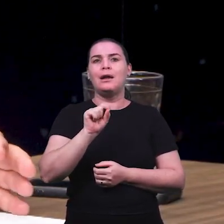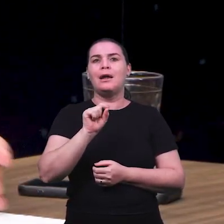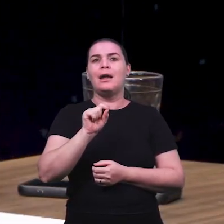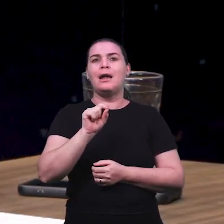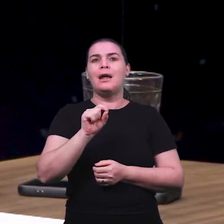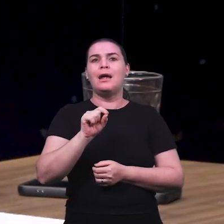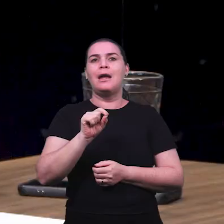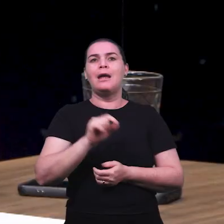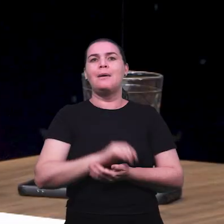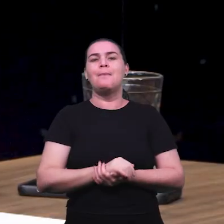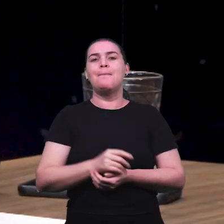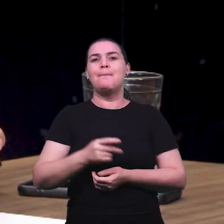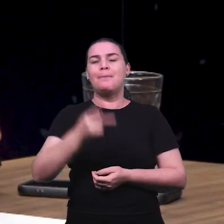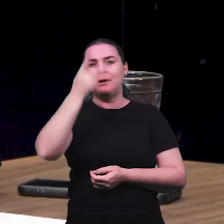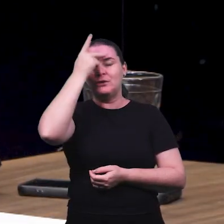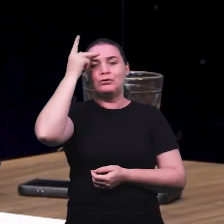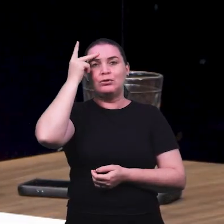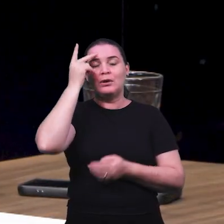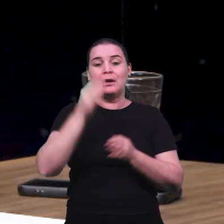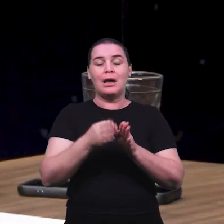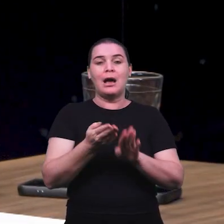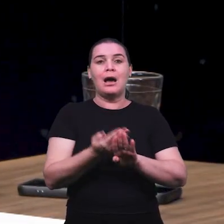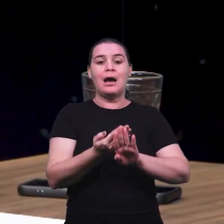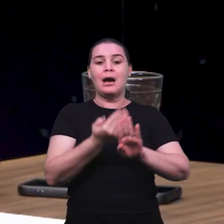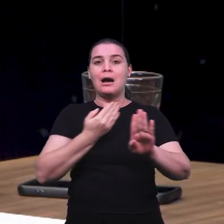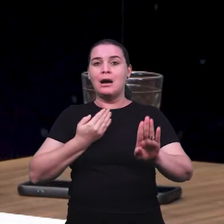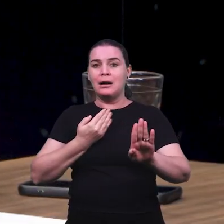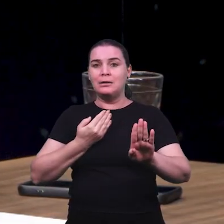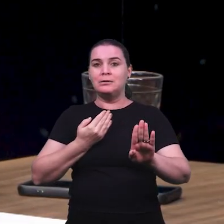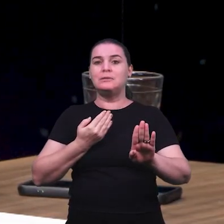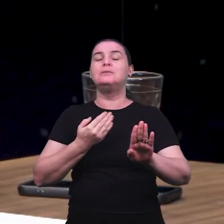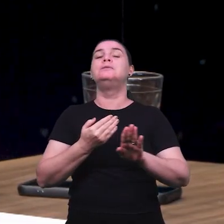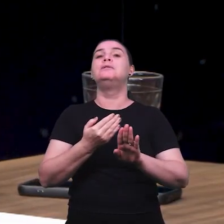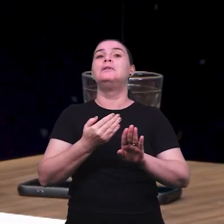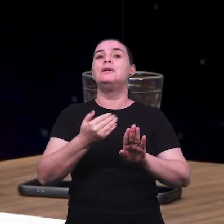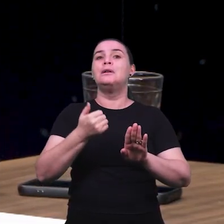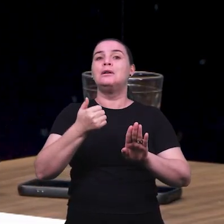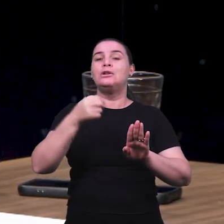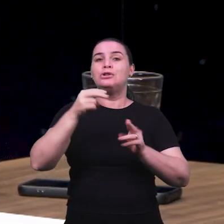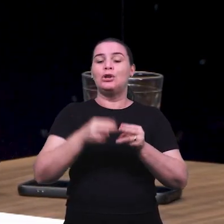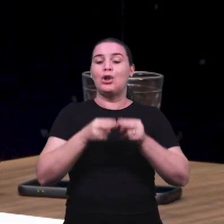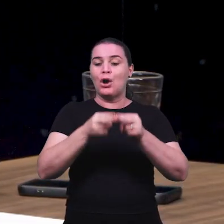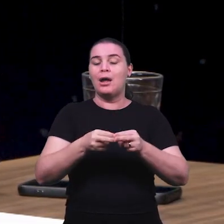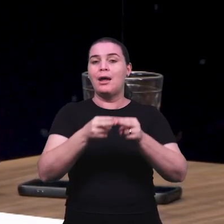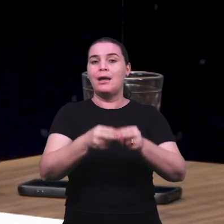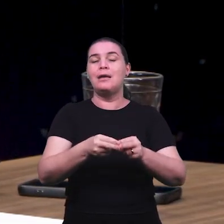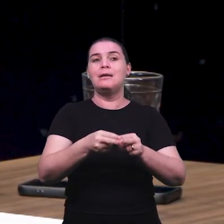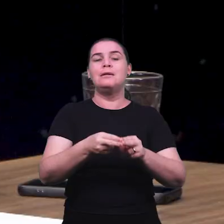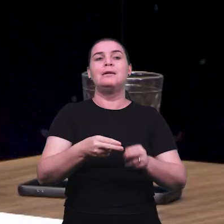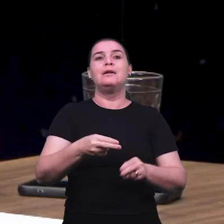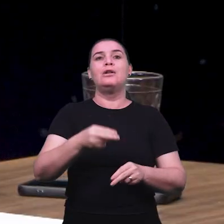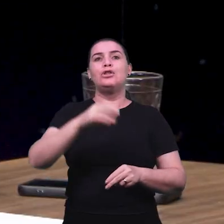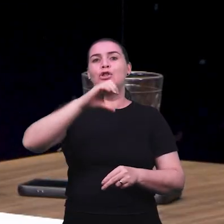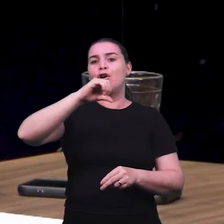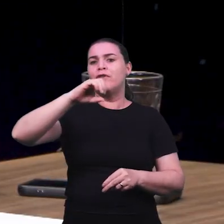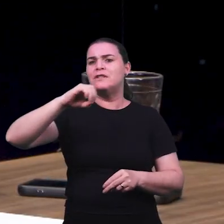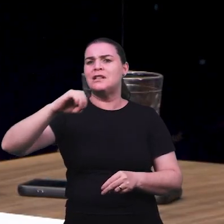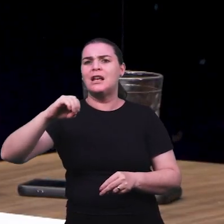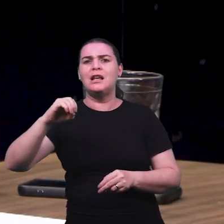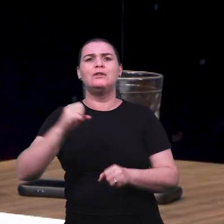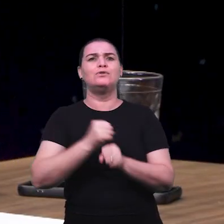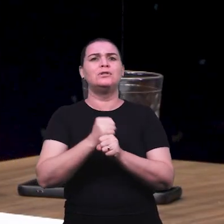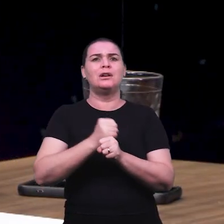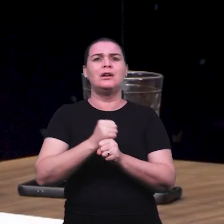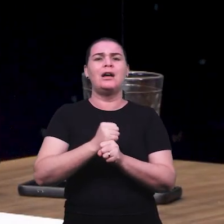seja, antes disso você vai ver pessoas que viviam 900 anos. Por quê? Porque o espírito ali do Senhor, ele fazia com que